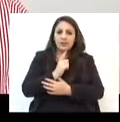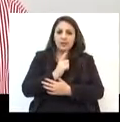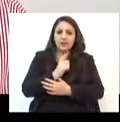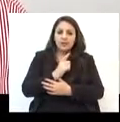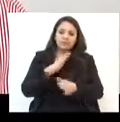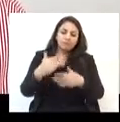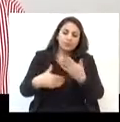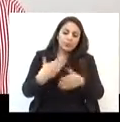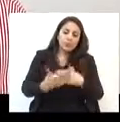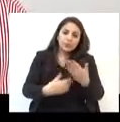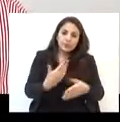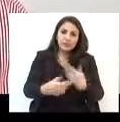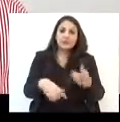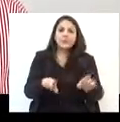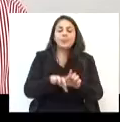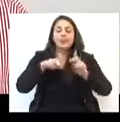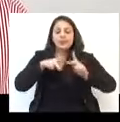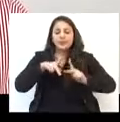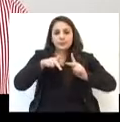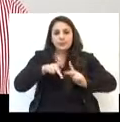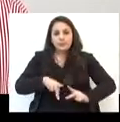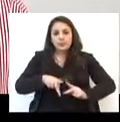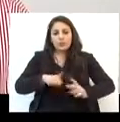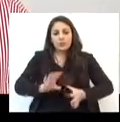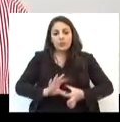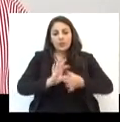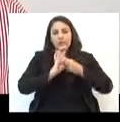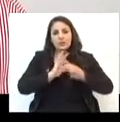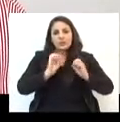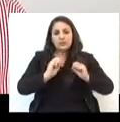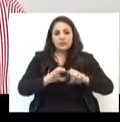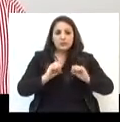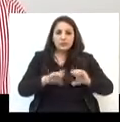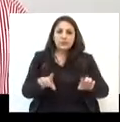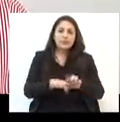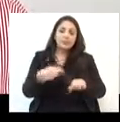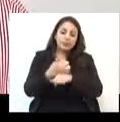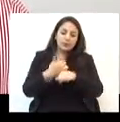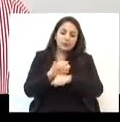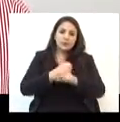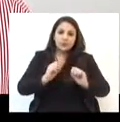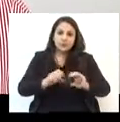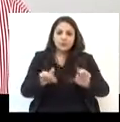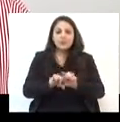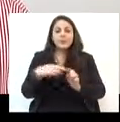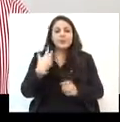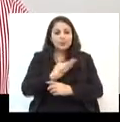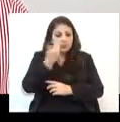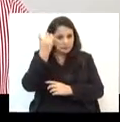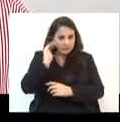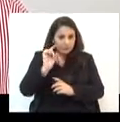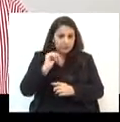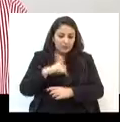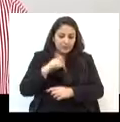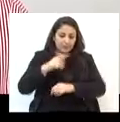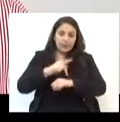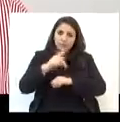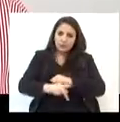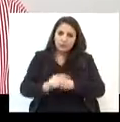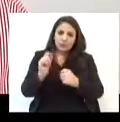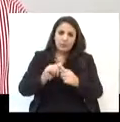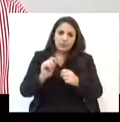a alimentação às pessoas ligadas à educação, aos profissionais de educação, e nós entendemos aqui em Passo